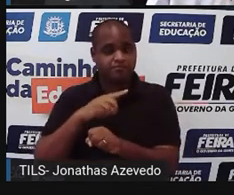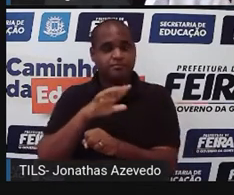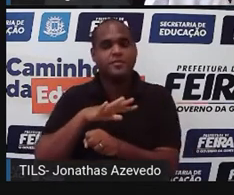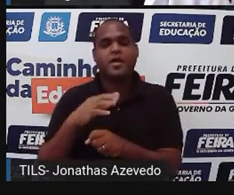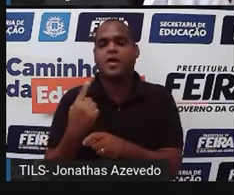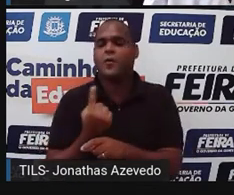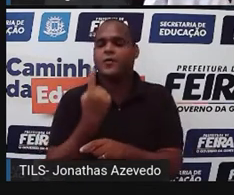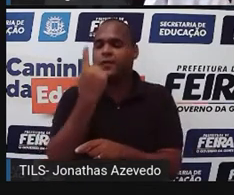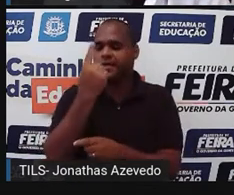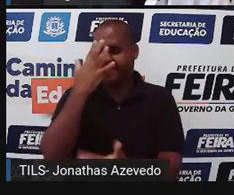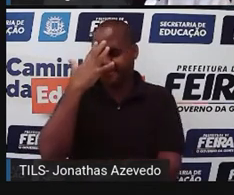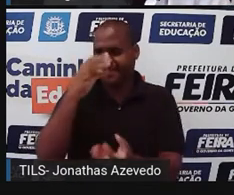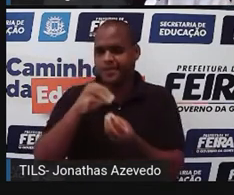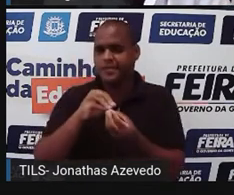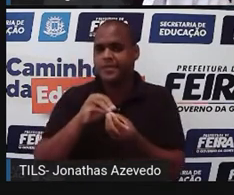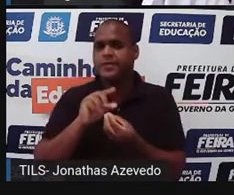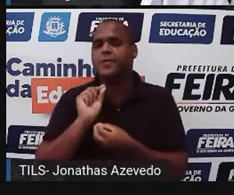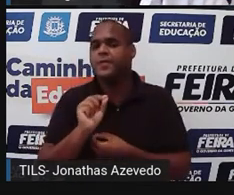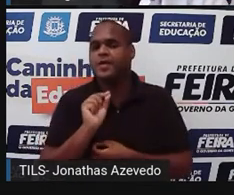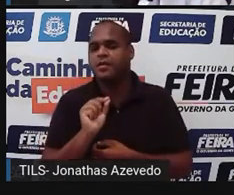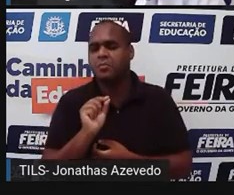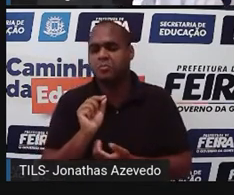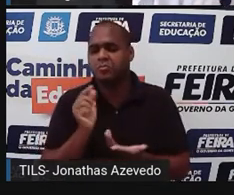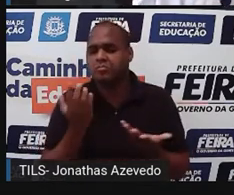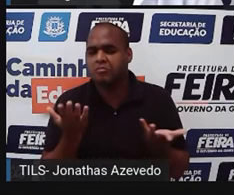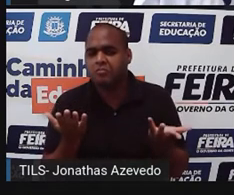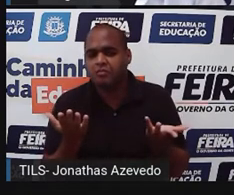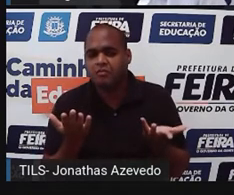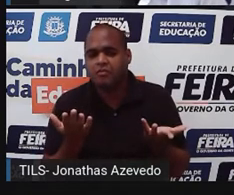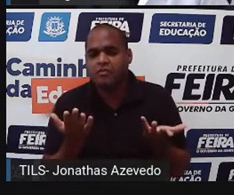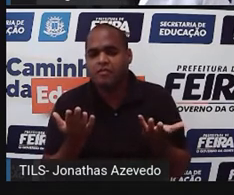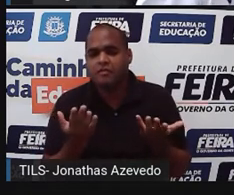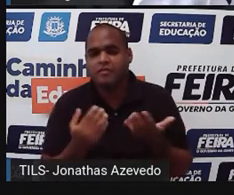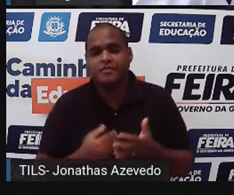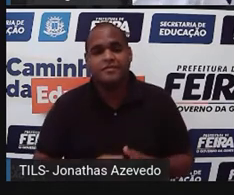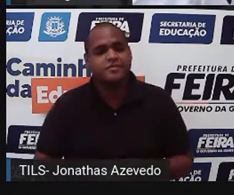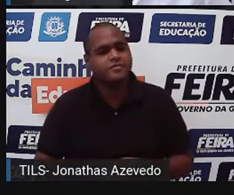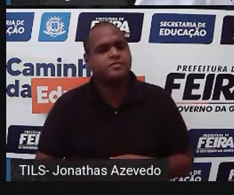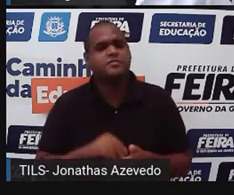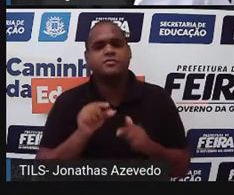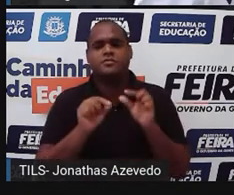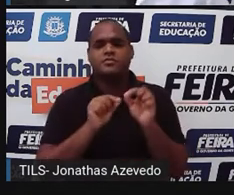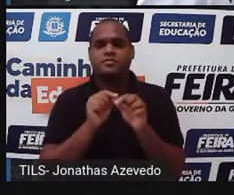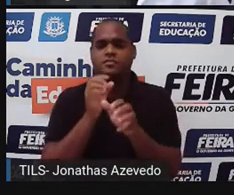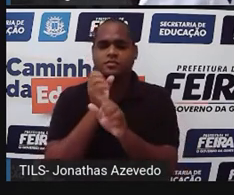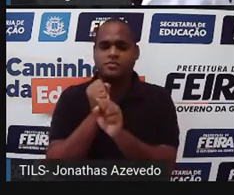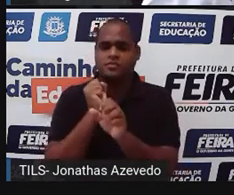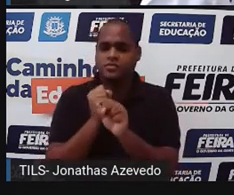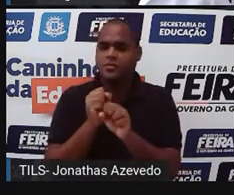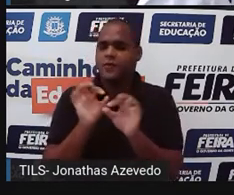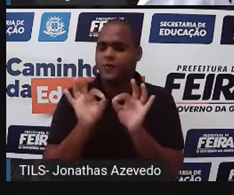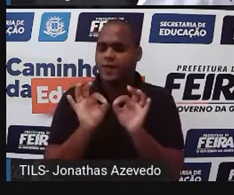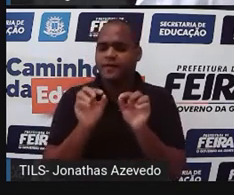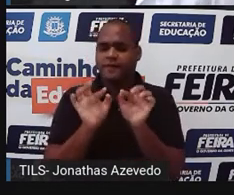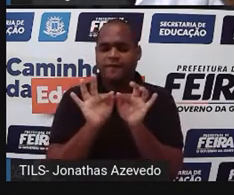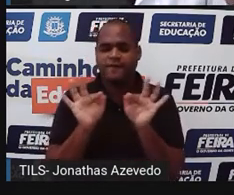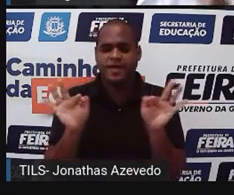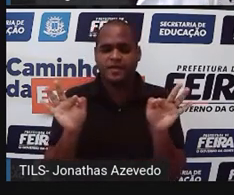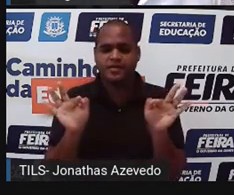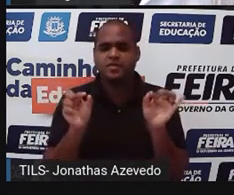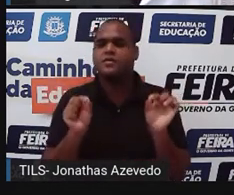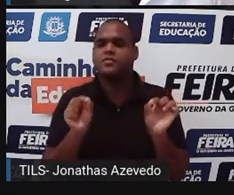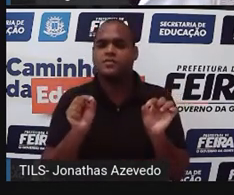medida da altura determina mas determina o que o que completa essa frase